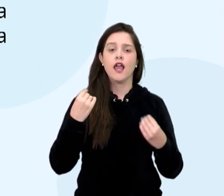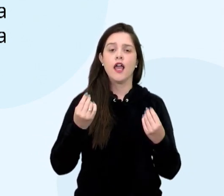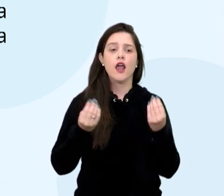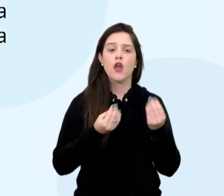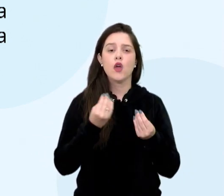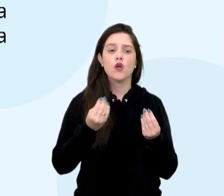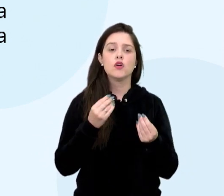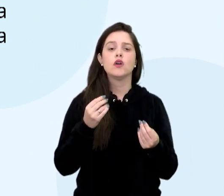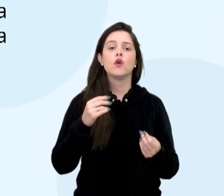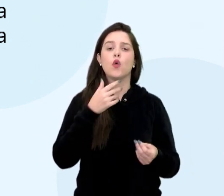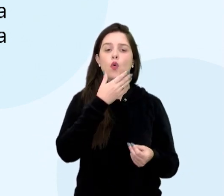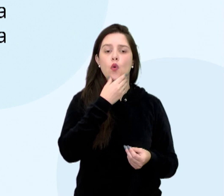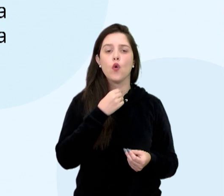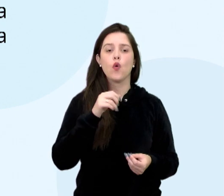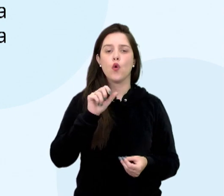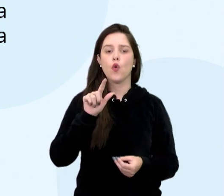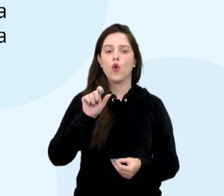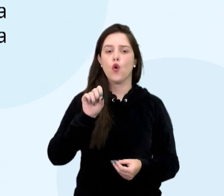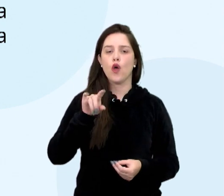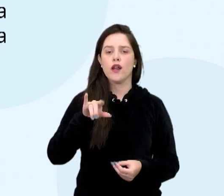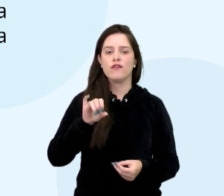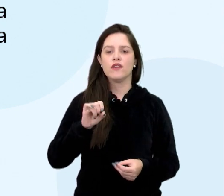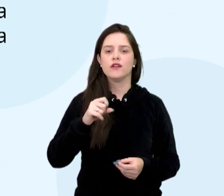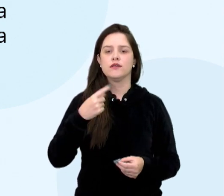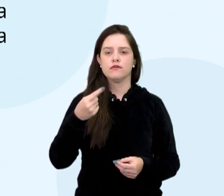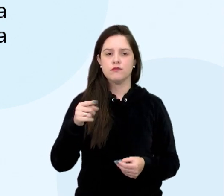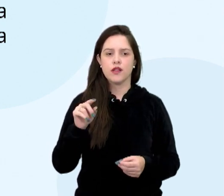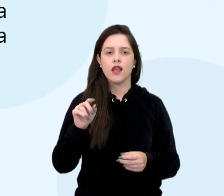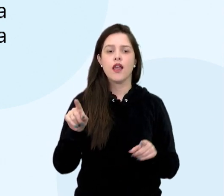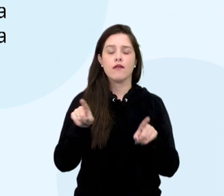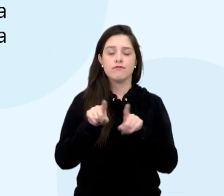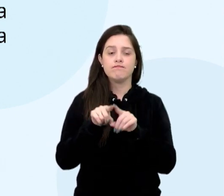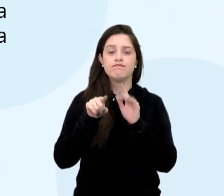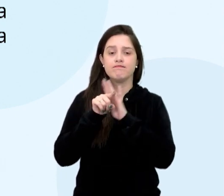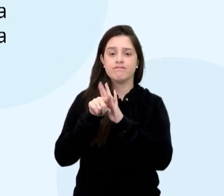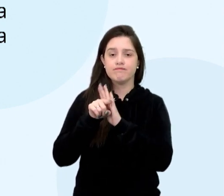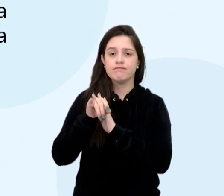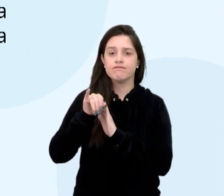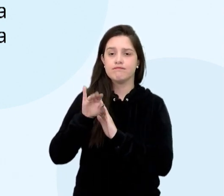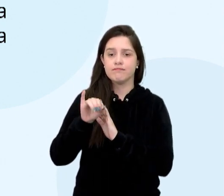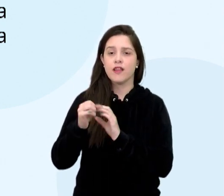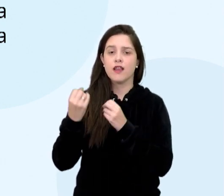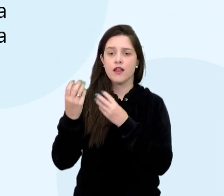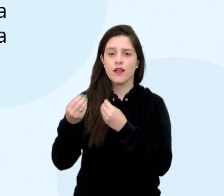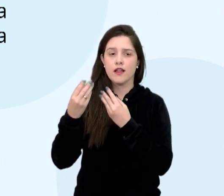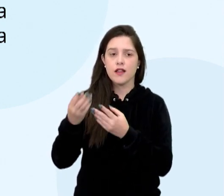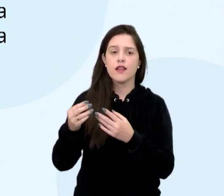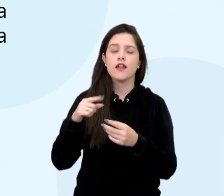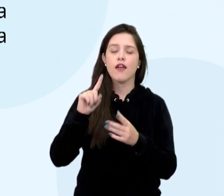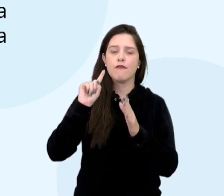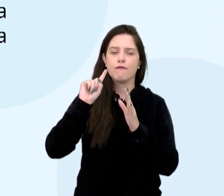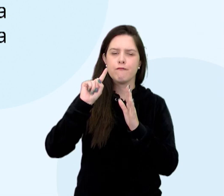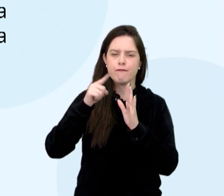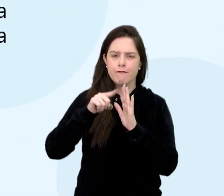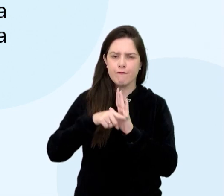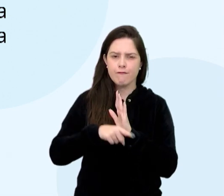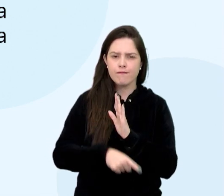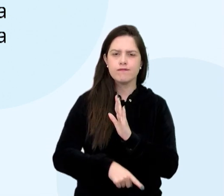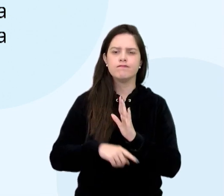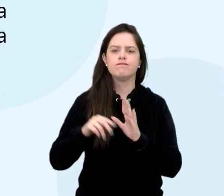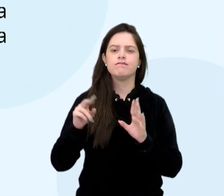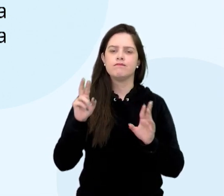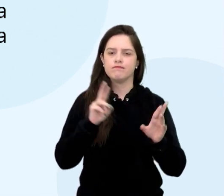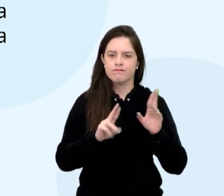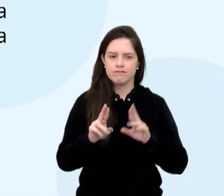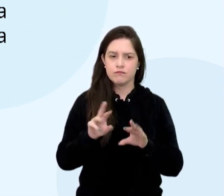Oliveira e Simões, ambos pesquisadores do IBGE, as informações censitárias são fundamentais para a